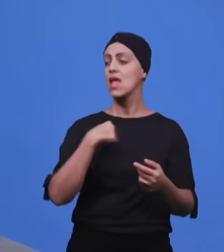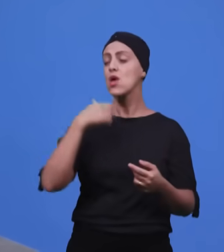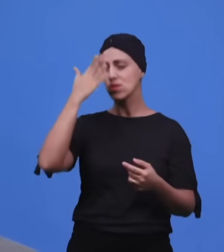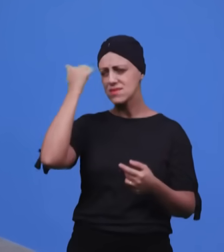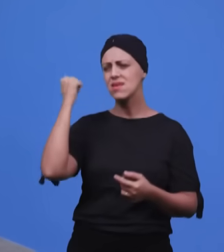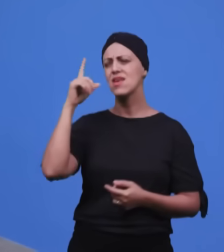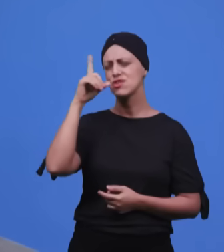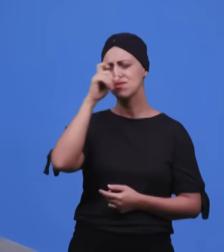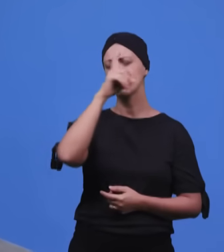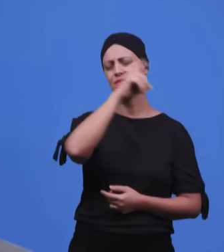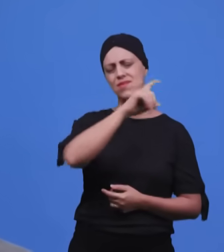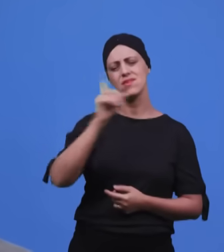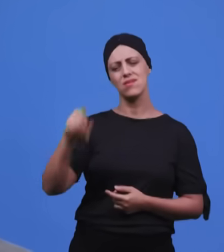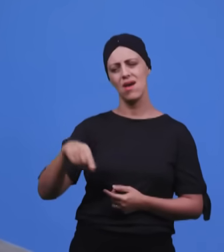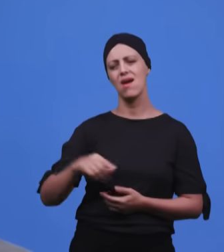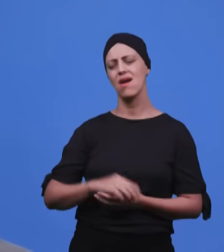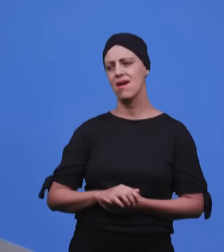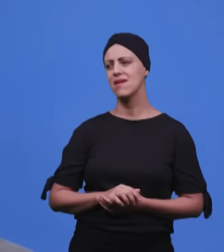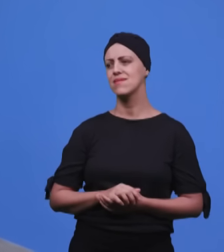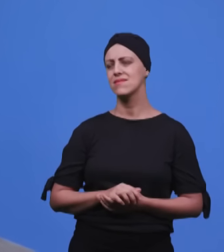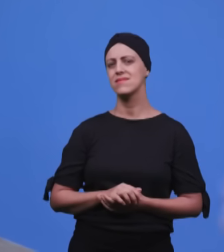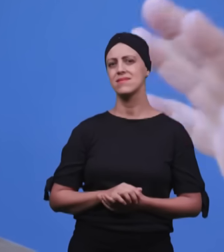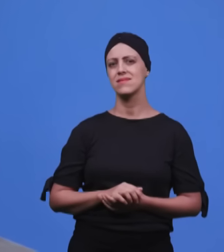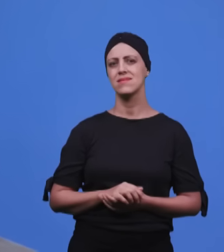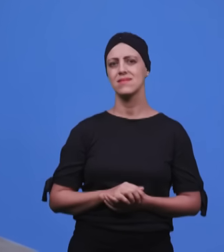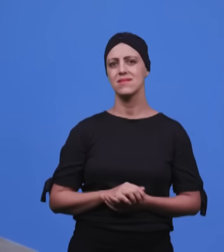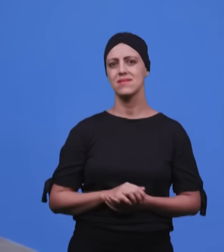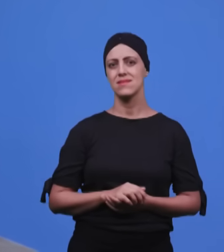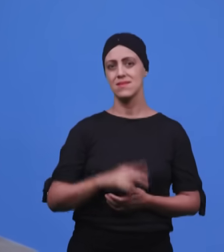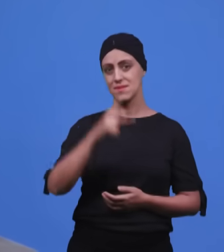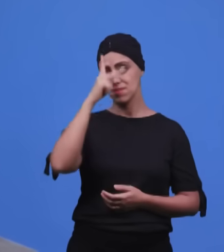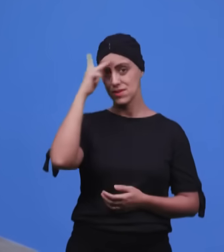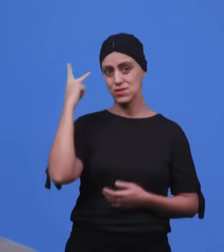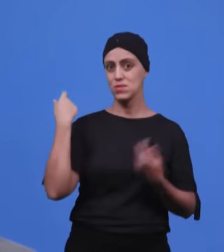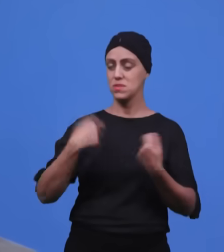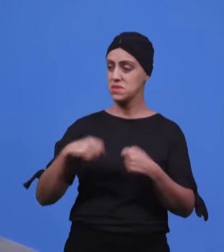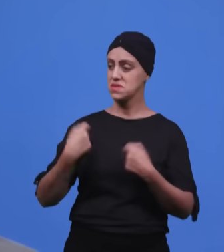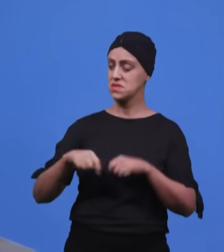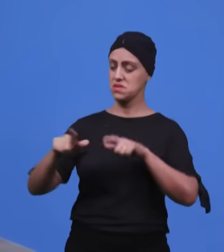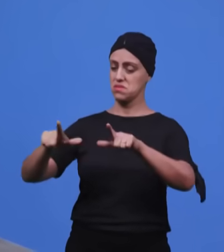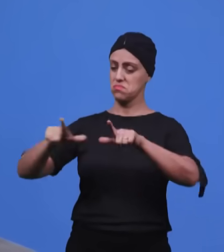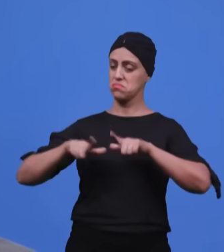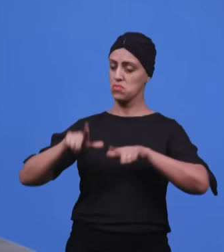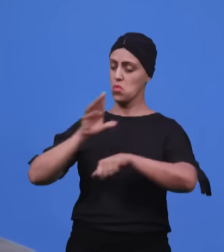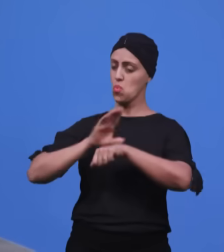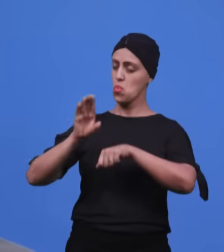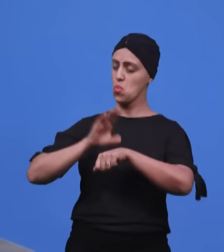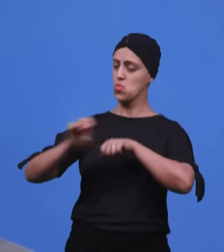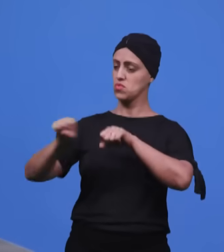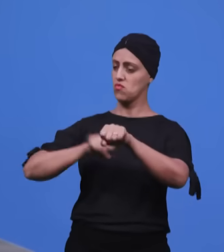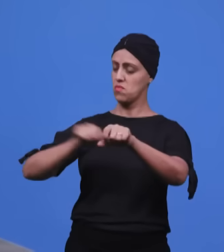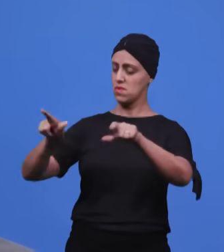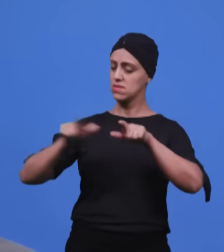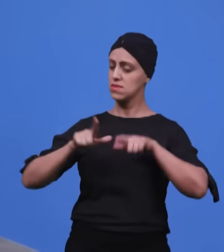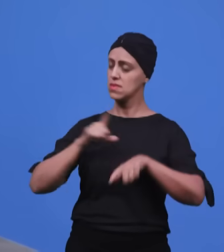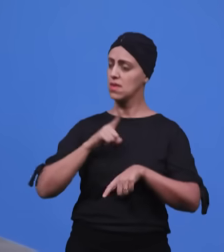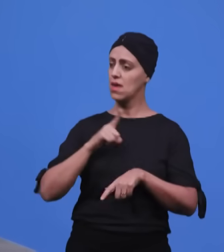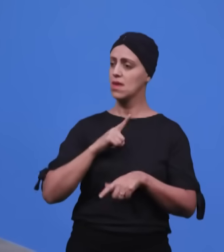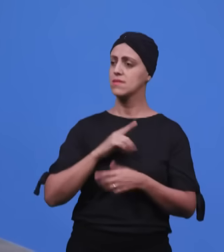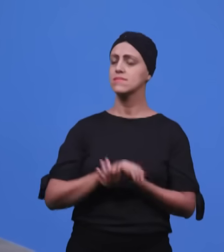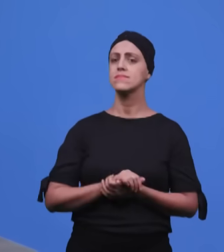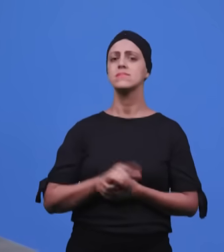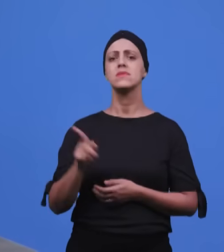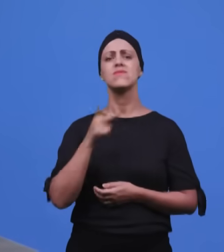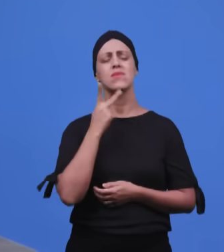eu sou o quanto é difícil a pessoa a pessoa tem que ter qualificação para trabalhar nessa área falando